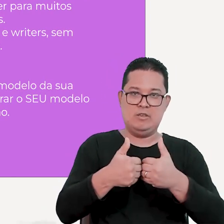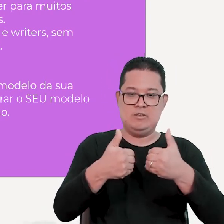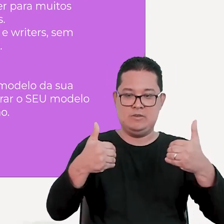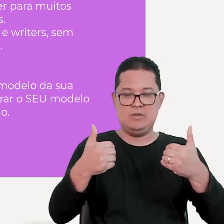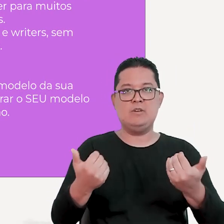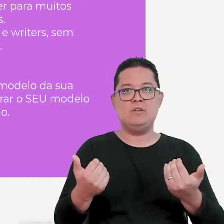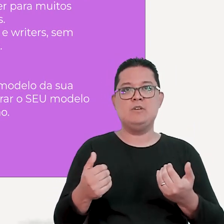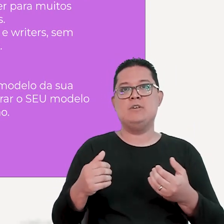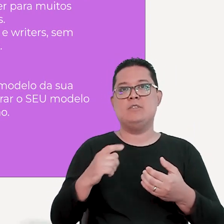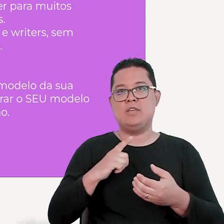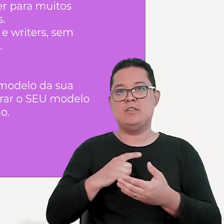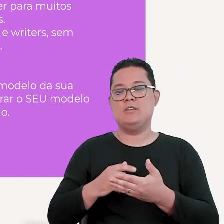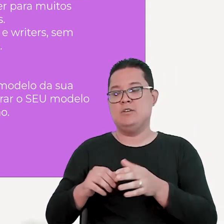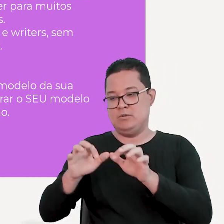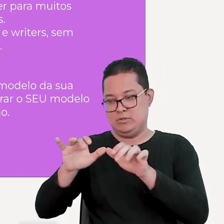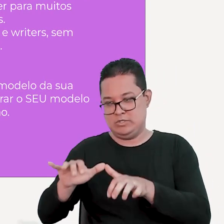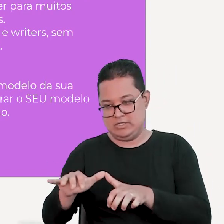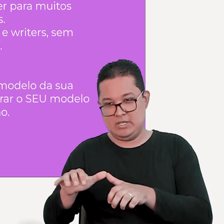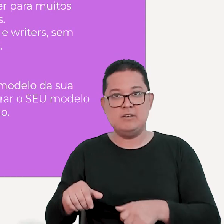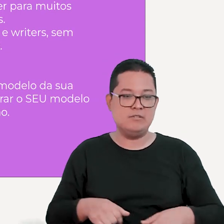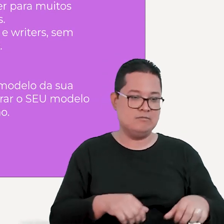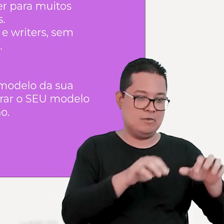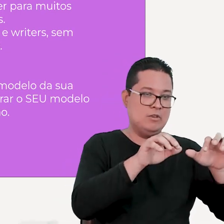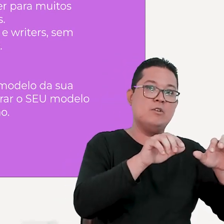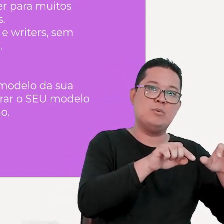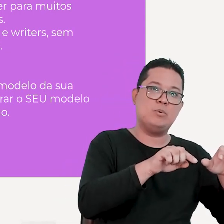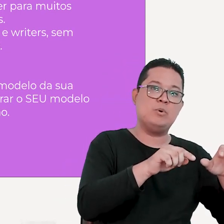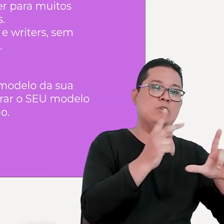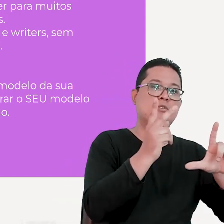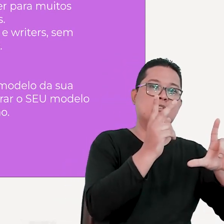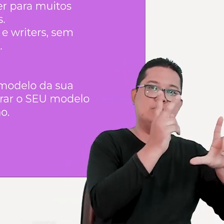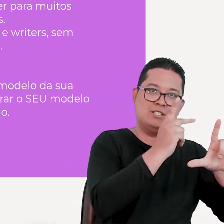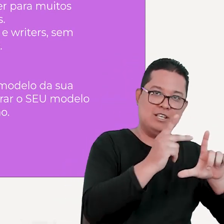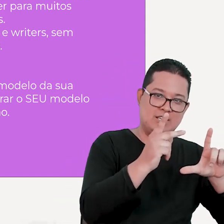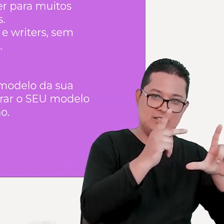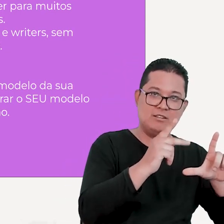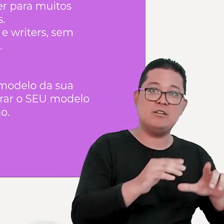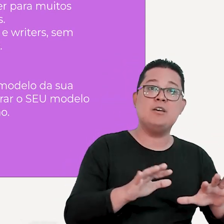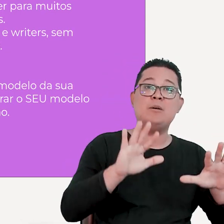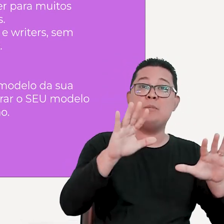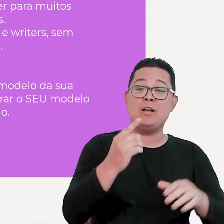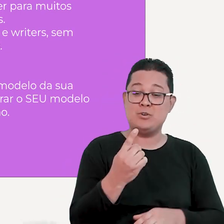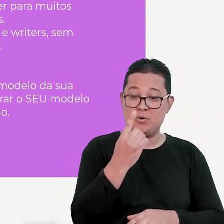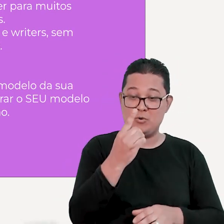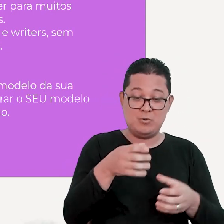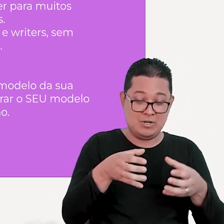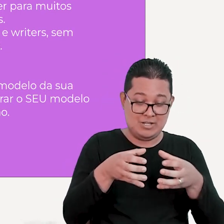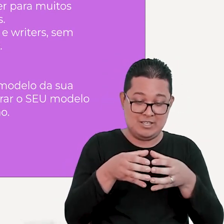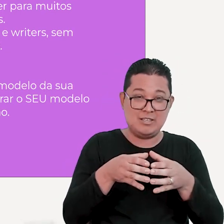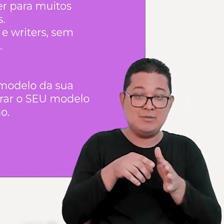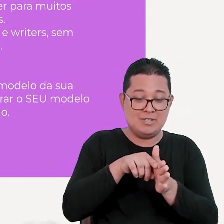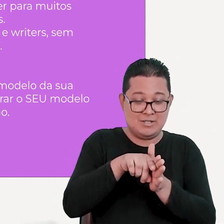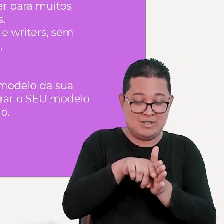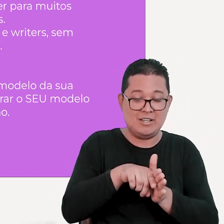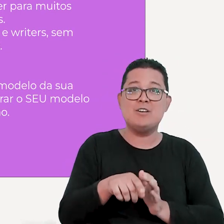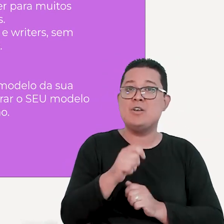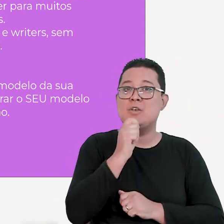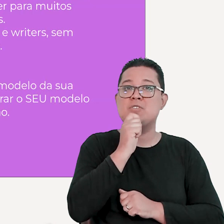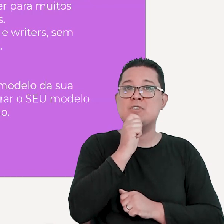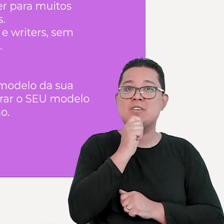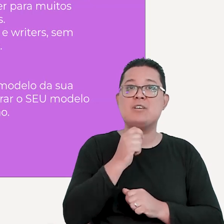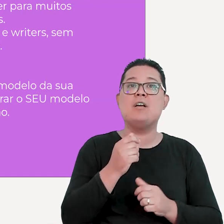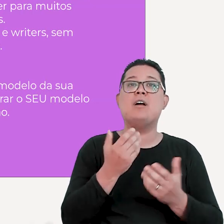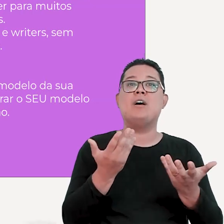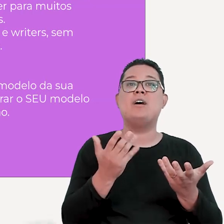Não existe o profissional da pesquisa, aquela pessoa que é especialista em fazer pesquisa. O time de design e o time de